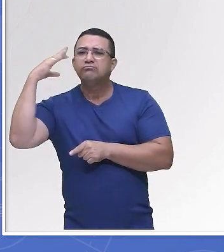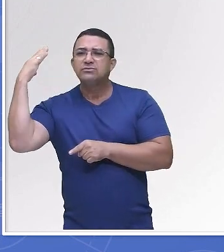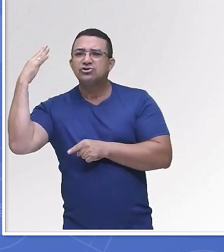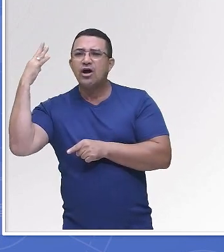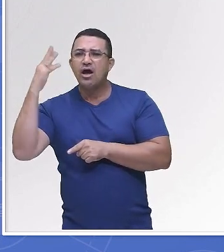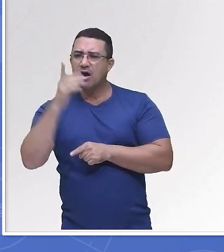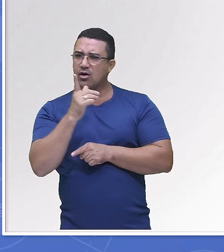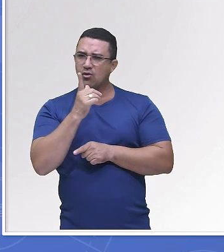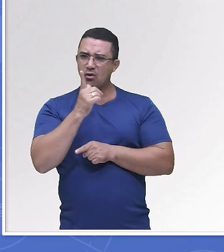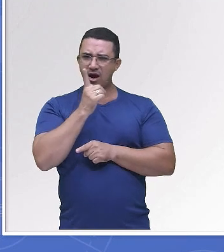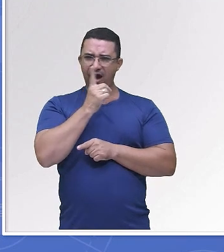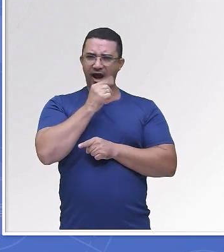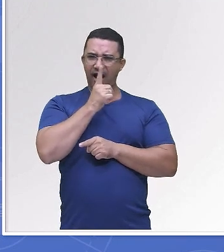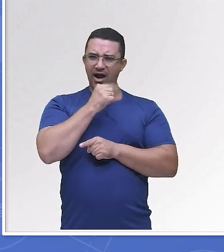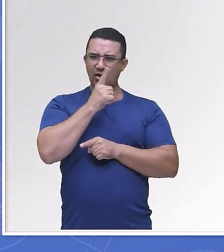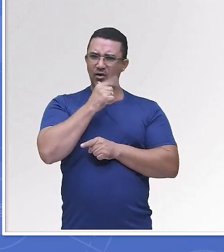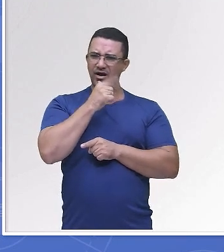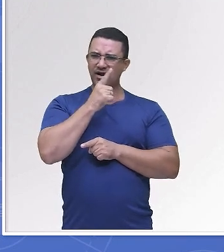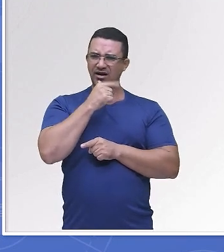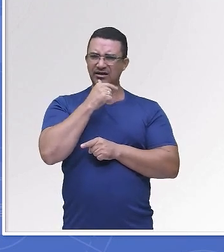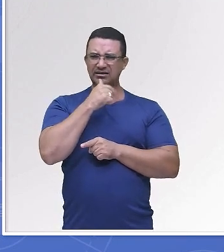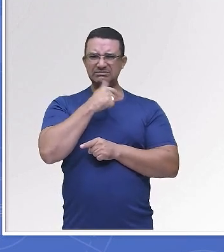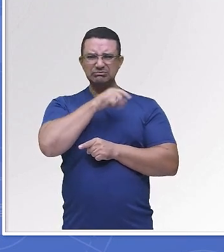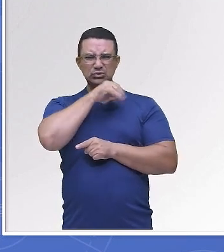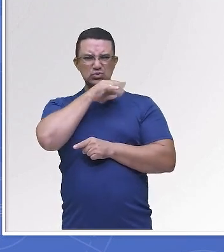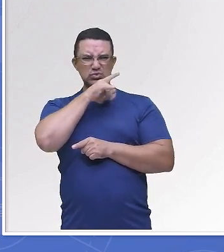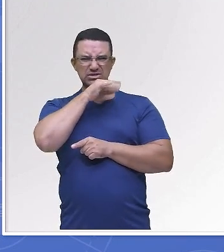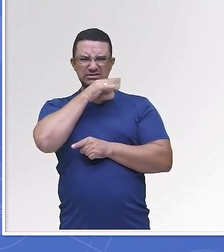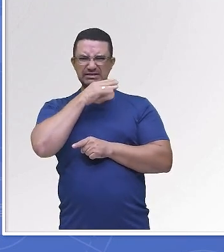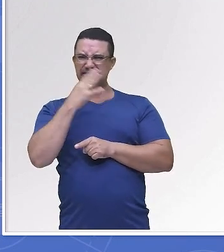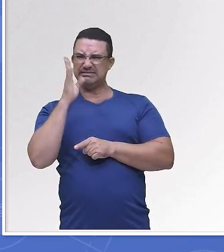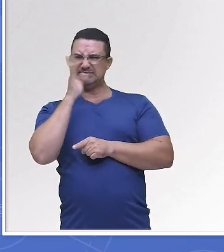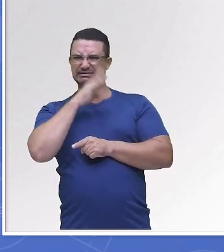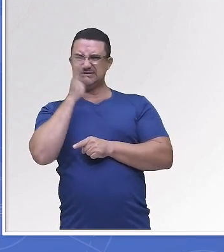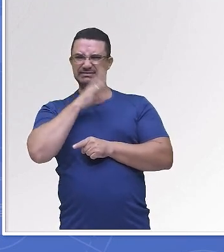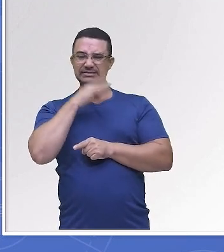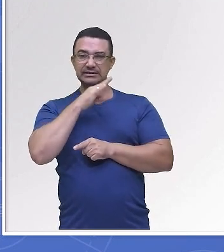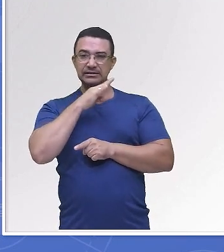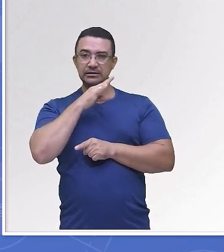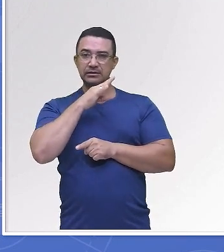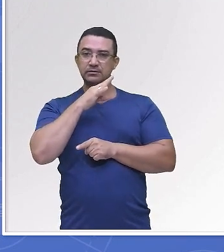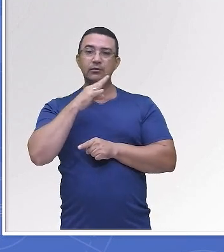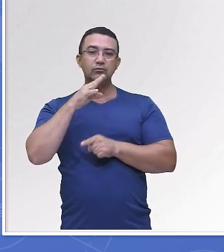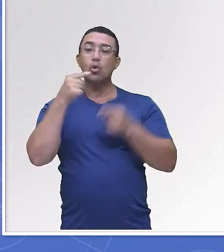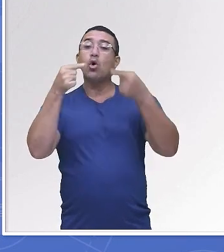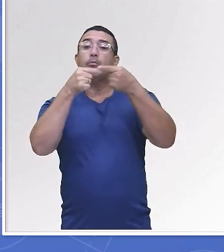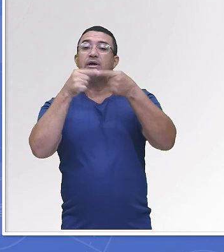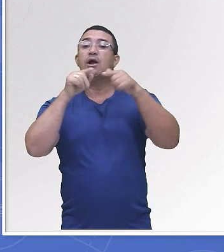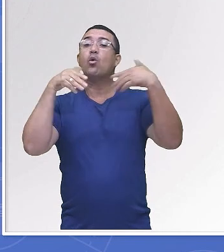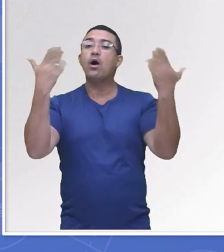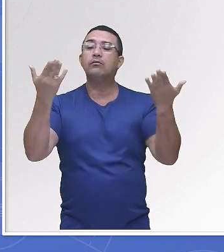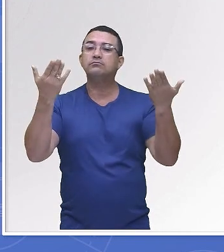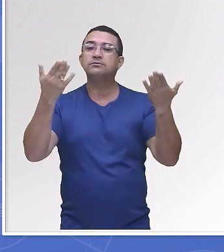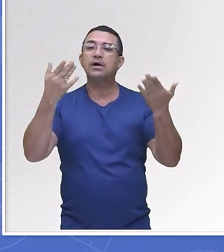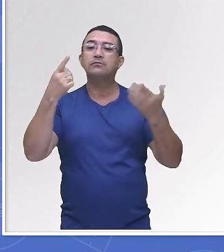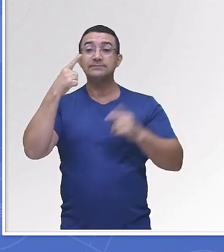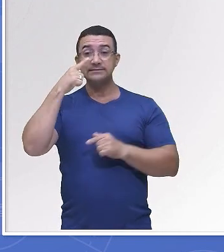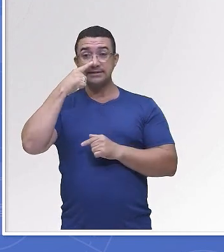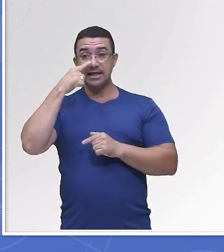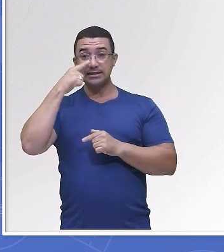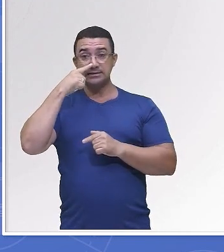olfato, correto? E aí, a presença desses três